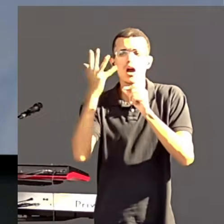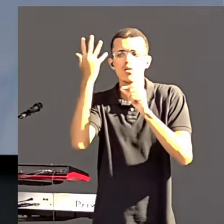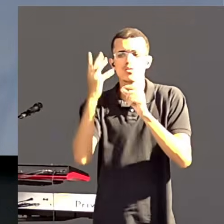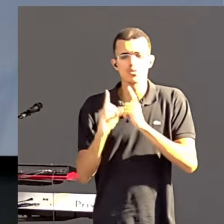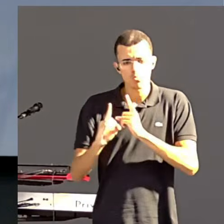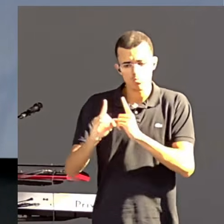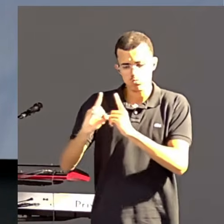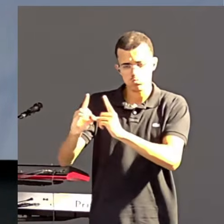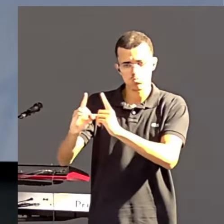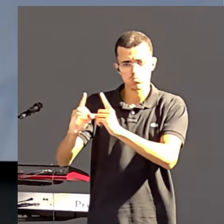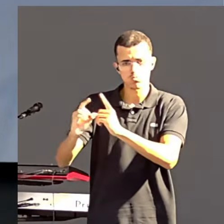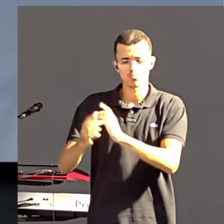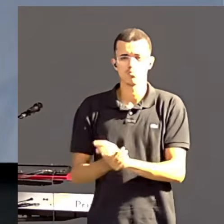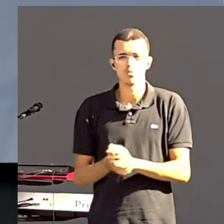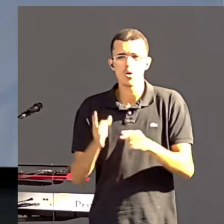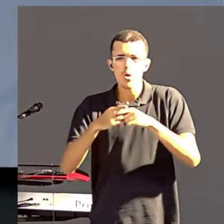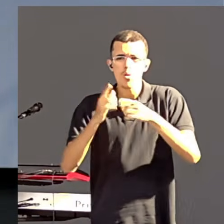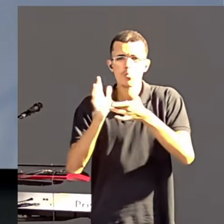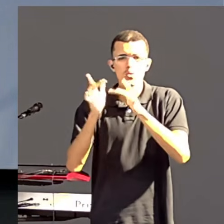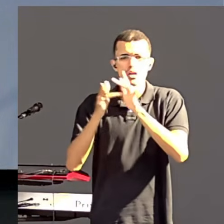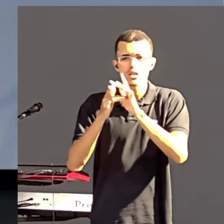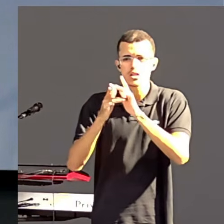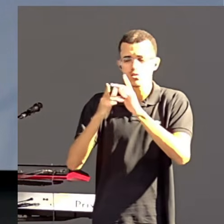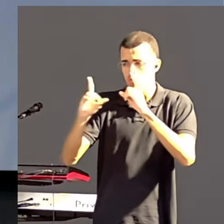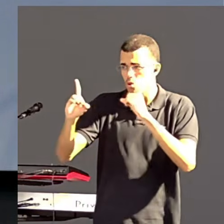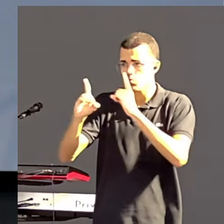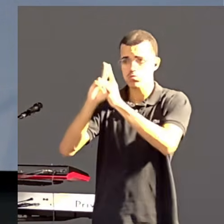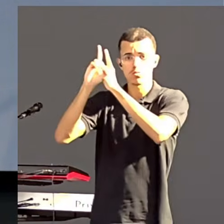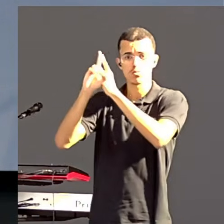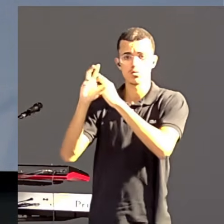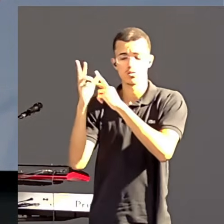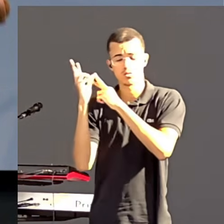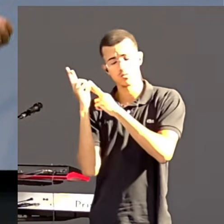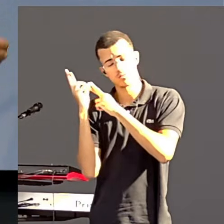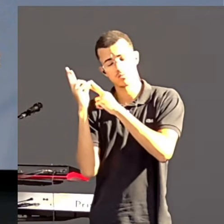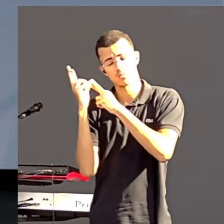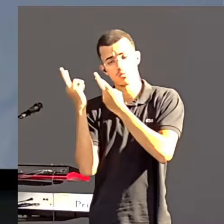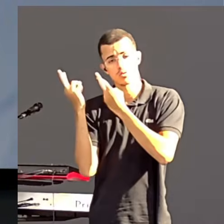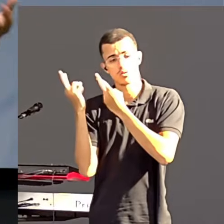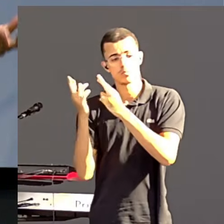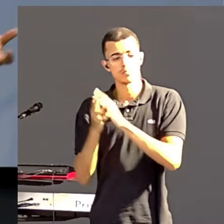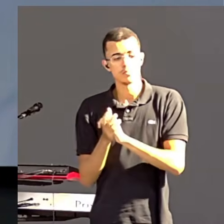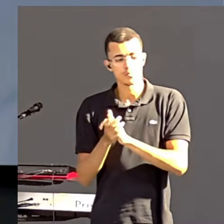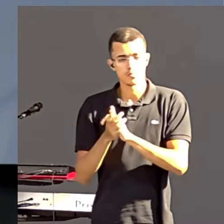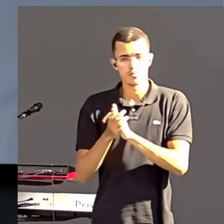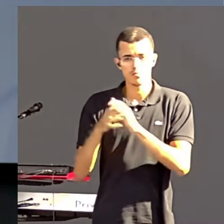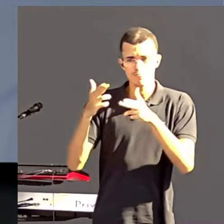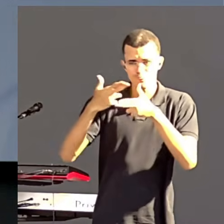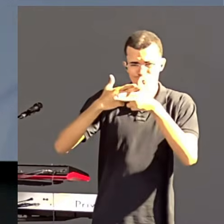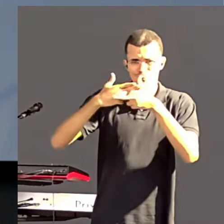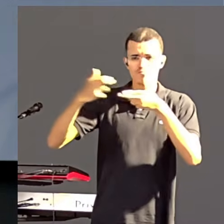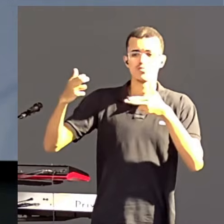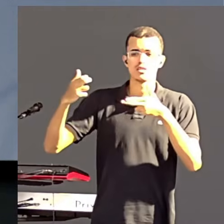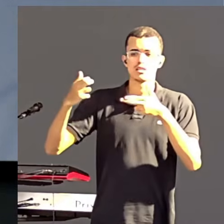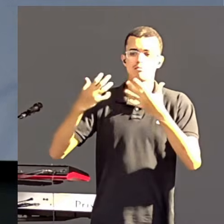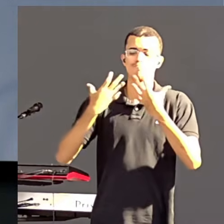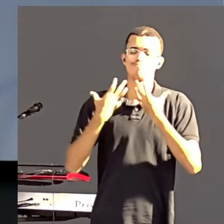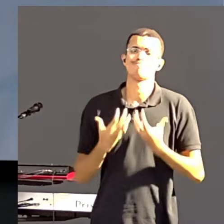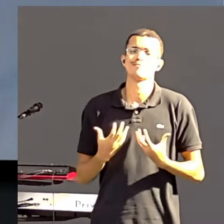discípulos. Por que Jesus os encontrou dormindo? Eles foram vencidos pelo